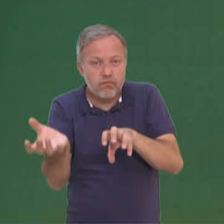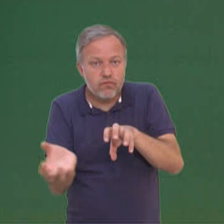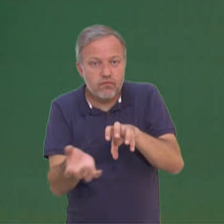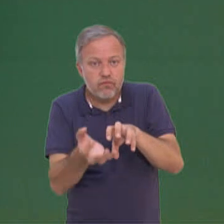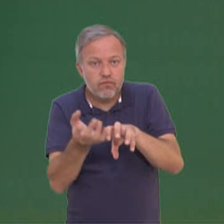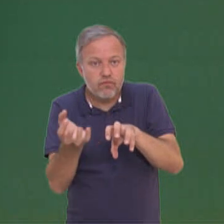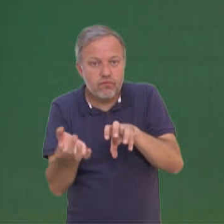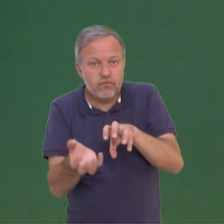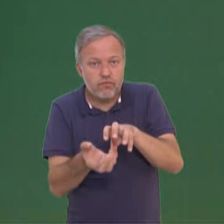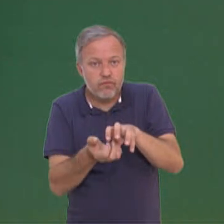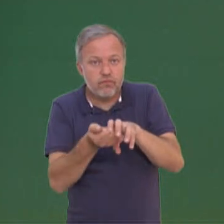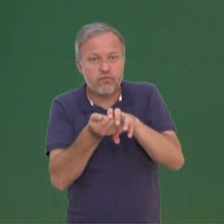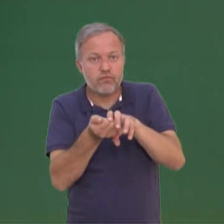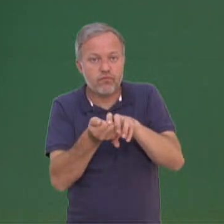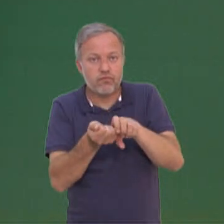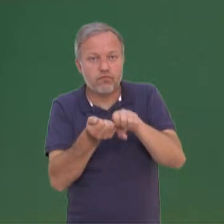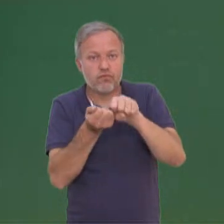digestão.